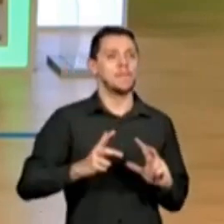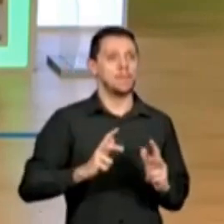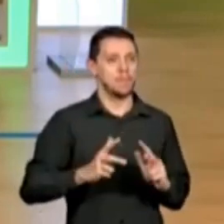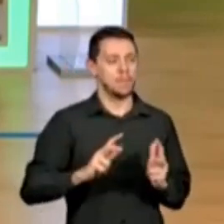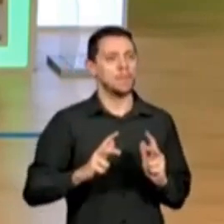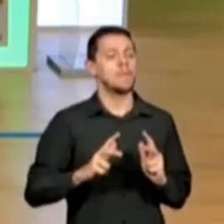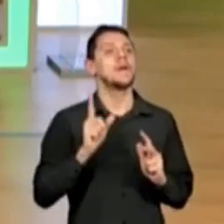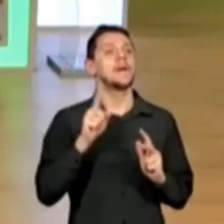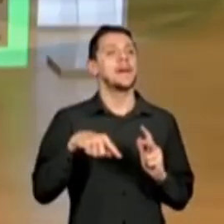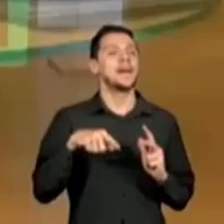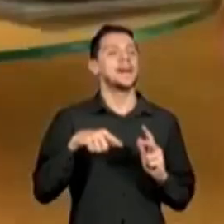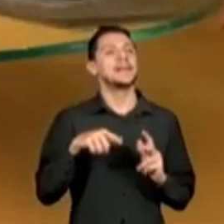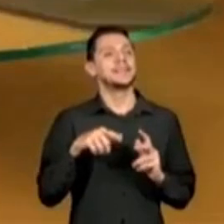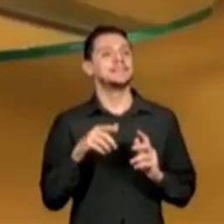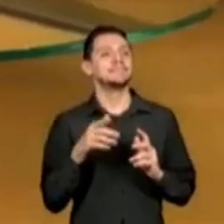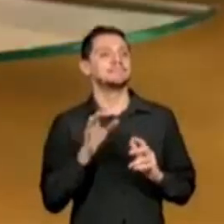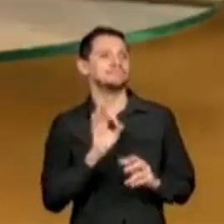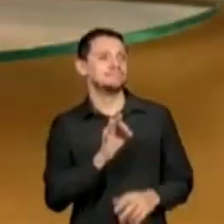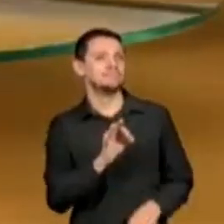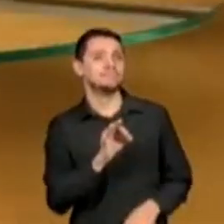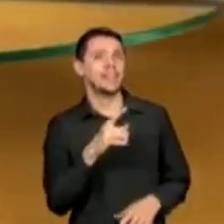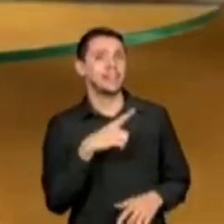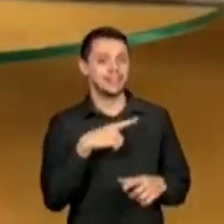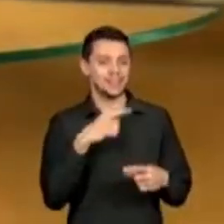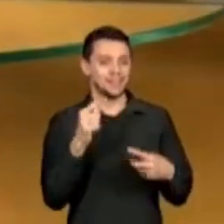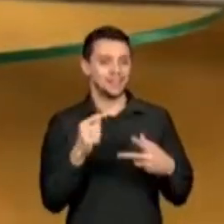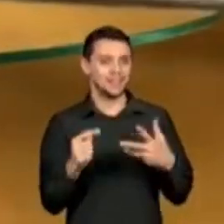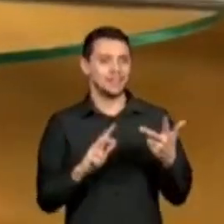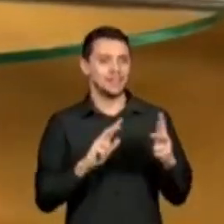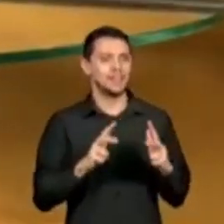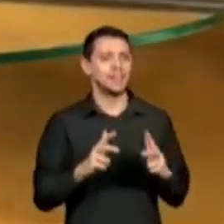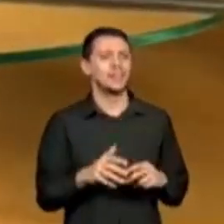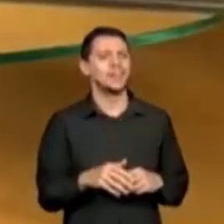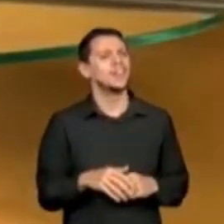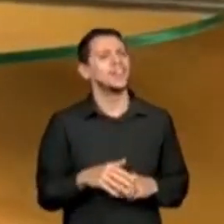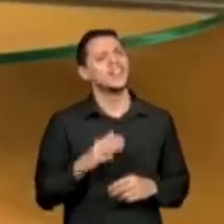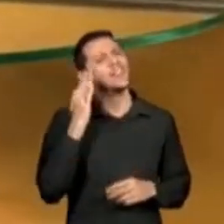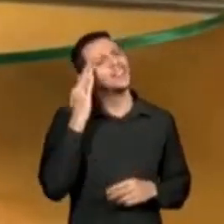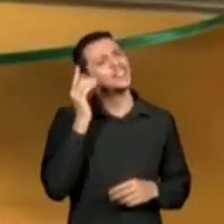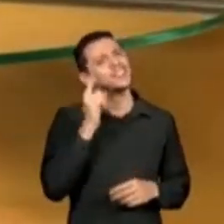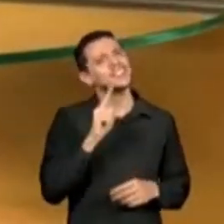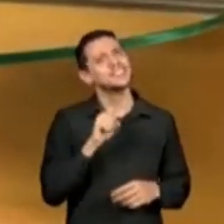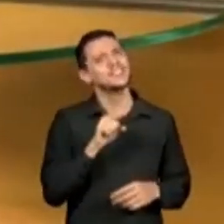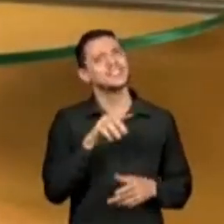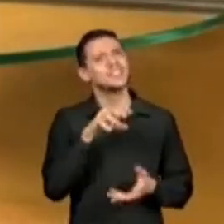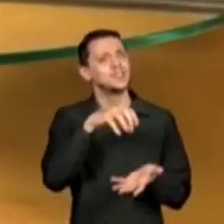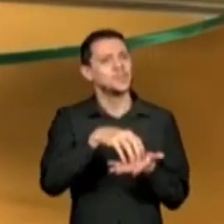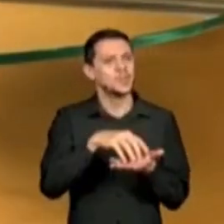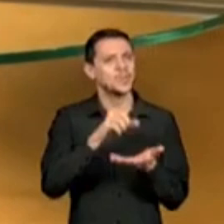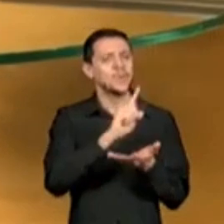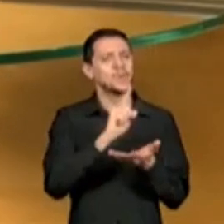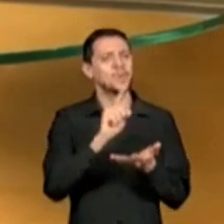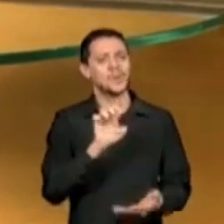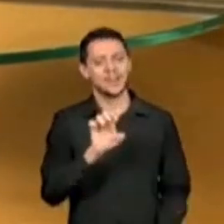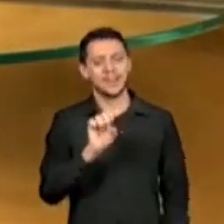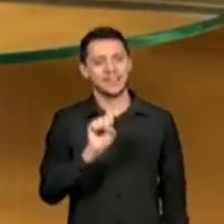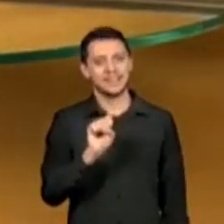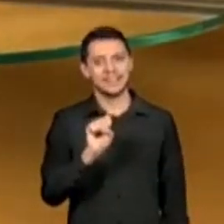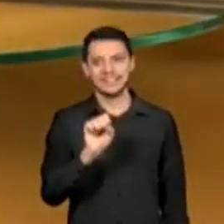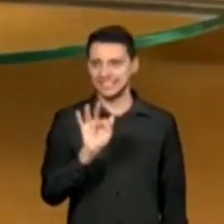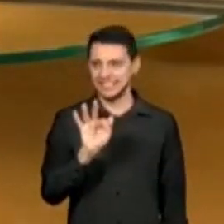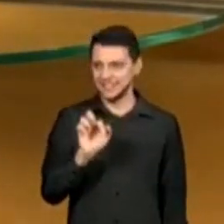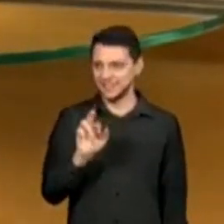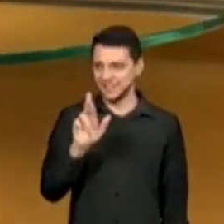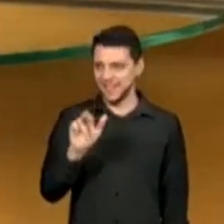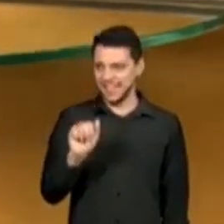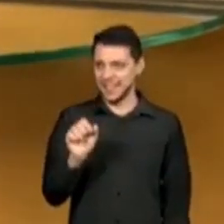espaciais, ok? Aqui são algumas. Eu não entendi por que você não colocou a esfera. Você tá com medo que ela saia rolando por aí? Entendi. No caso, tô, Pro. Tá bom. Não